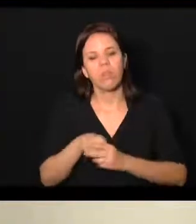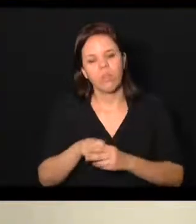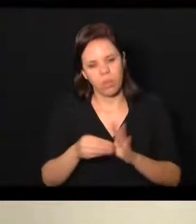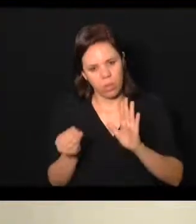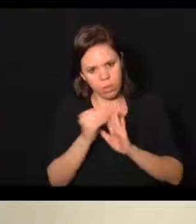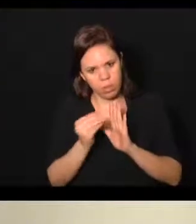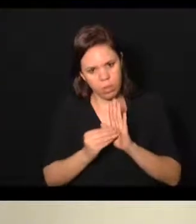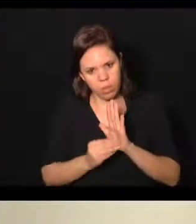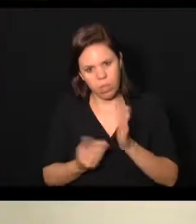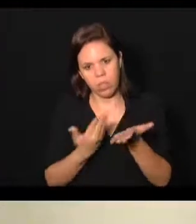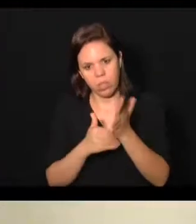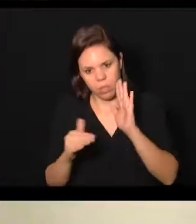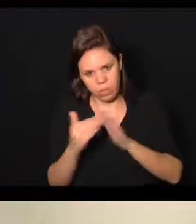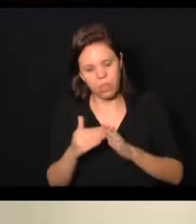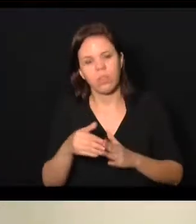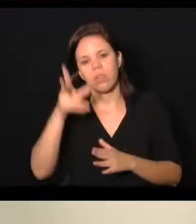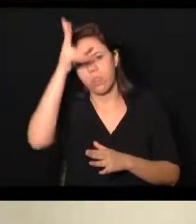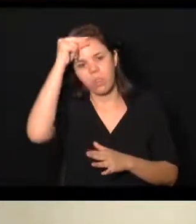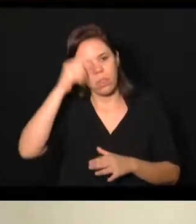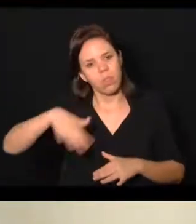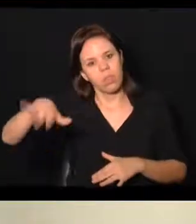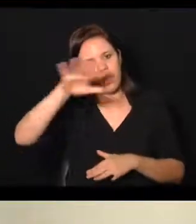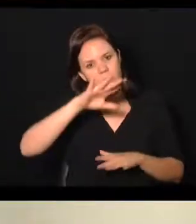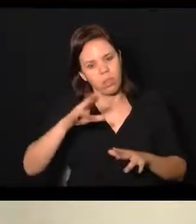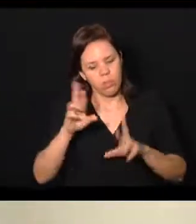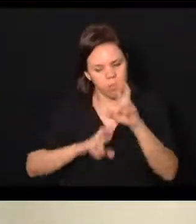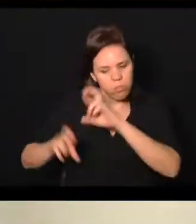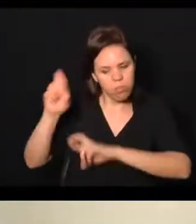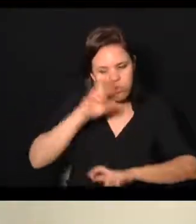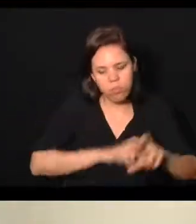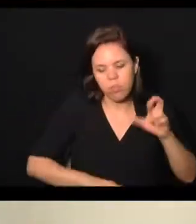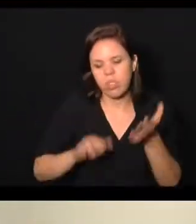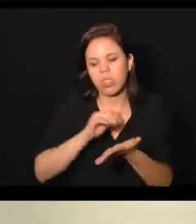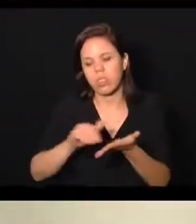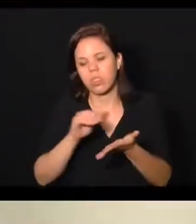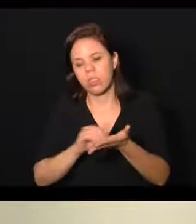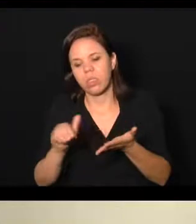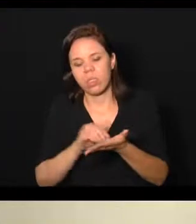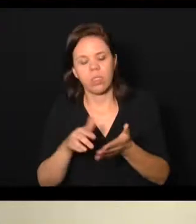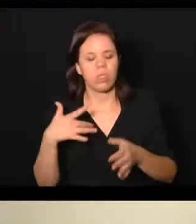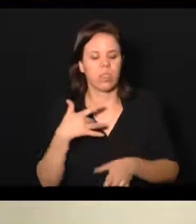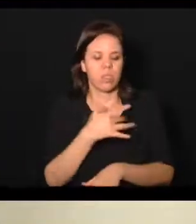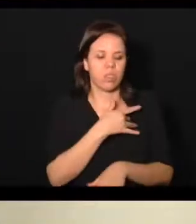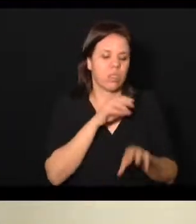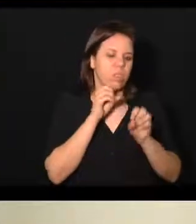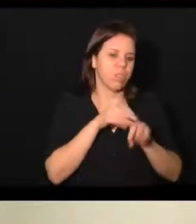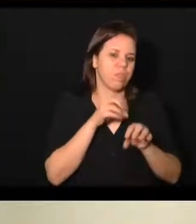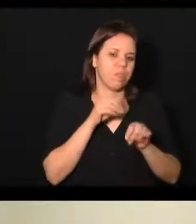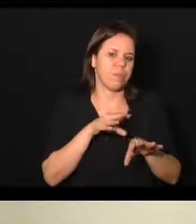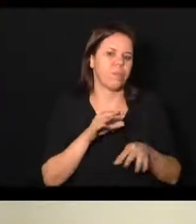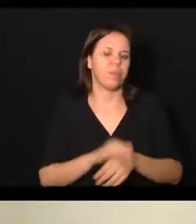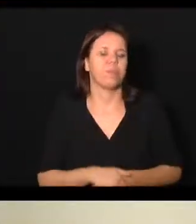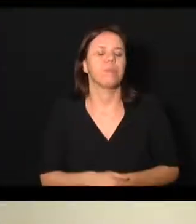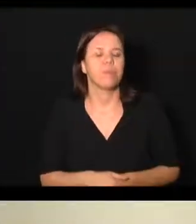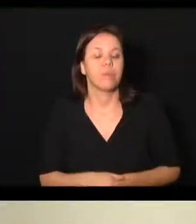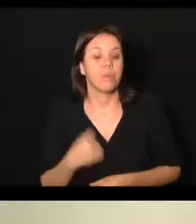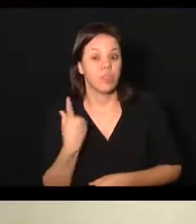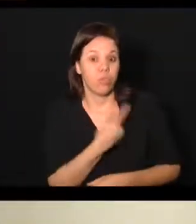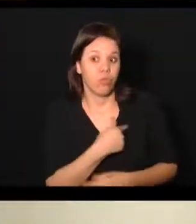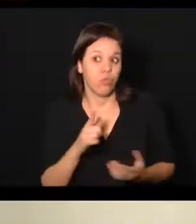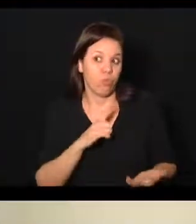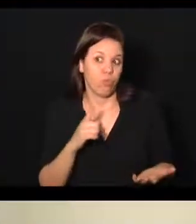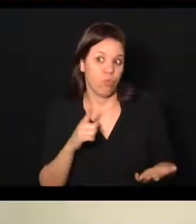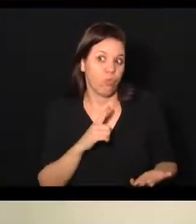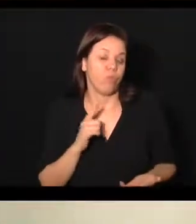calendário escolar municipal e será supervisionado pelas secretarias de saúde e educação. Hoje nós temos